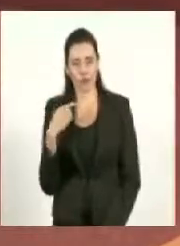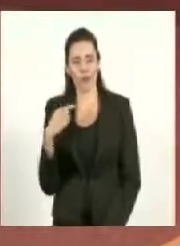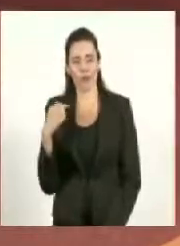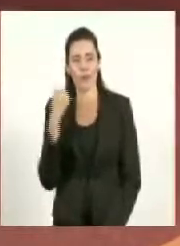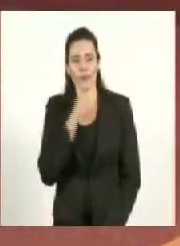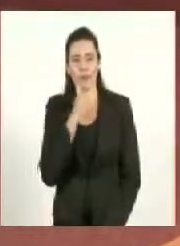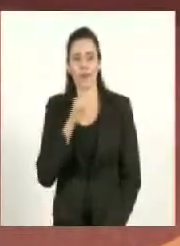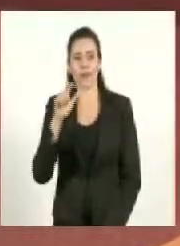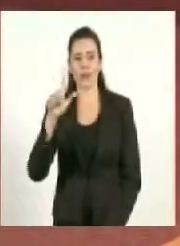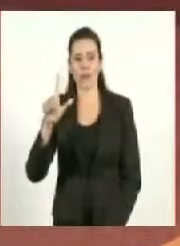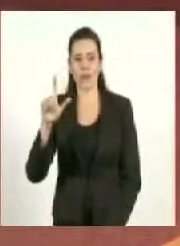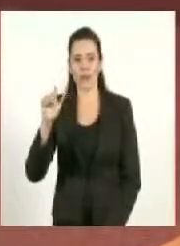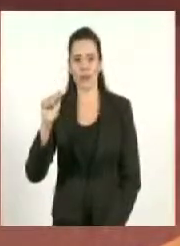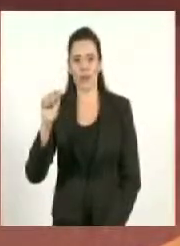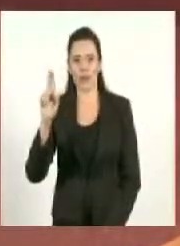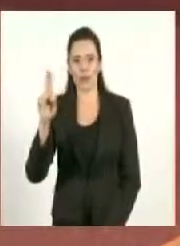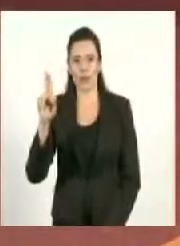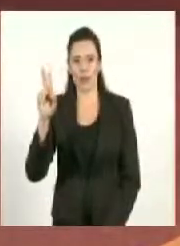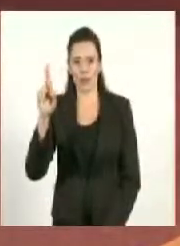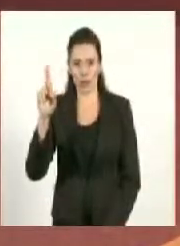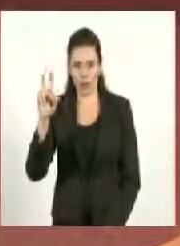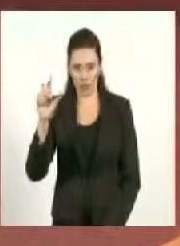pais, Marão Neto e Luciana.